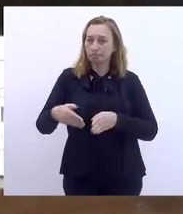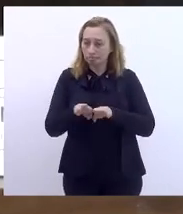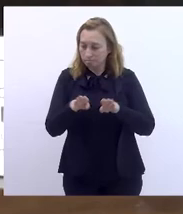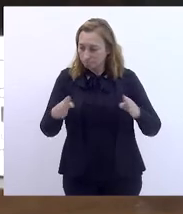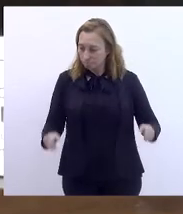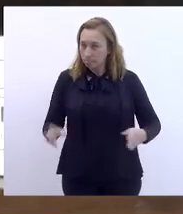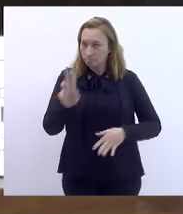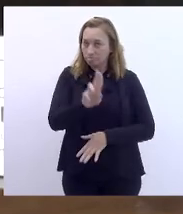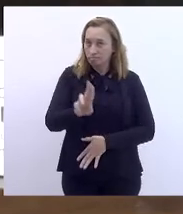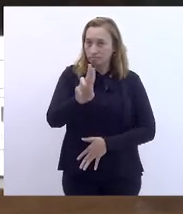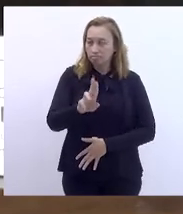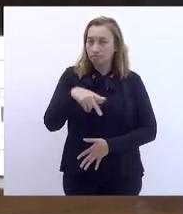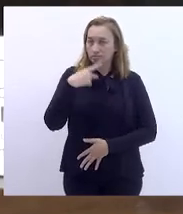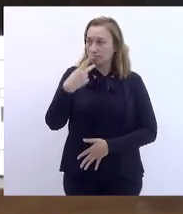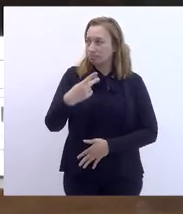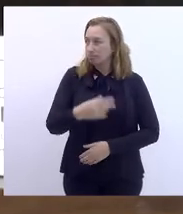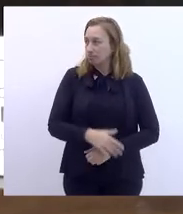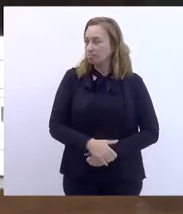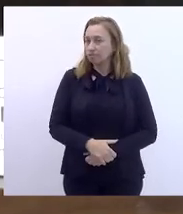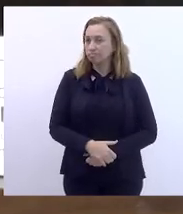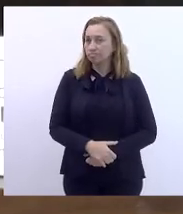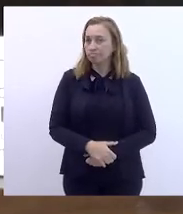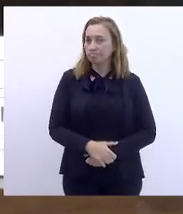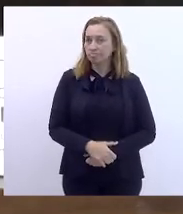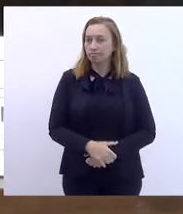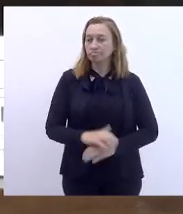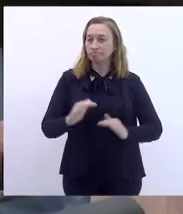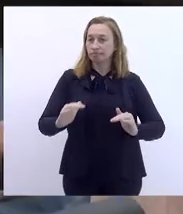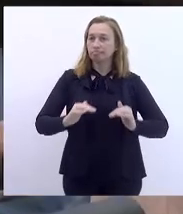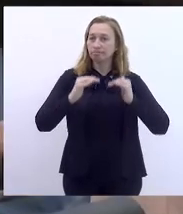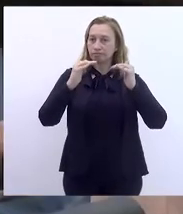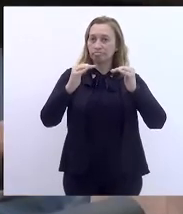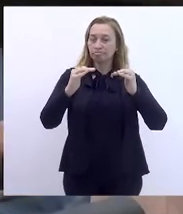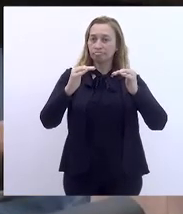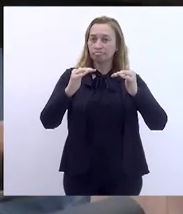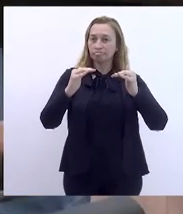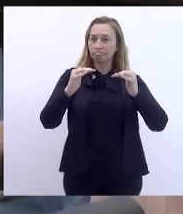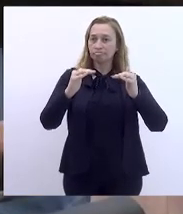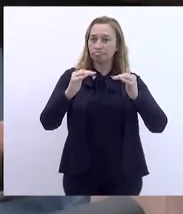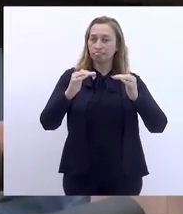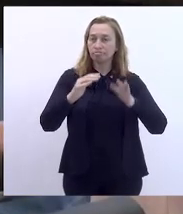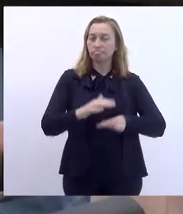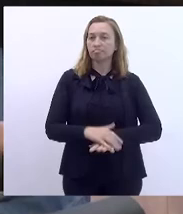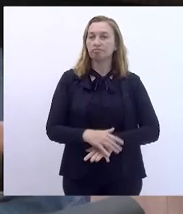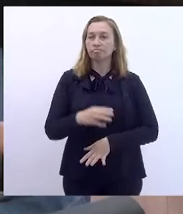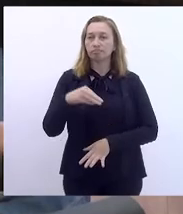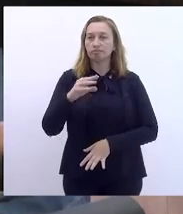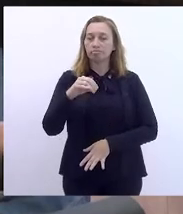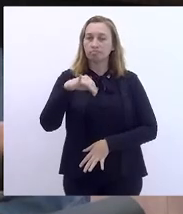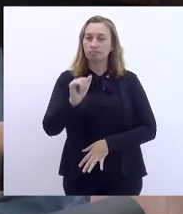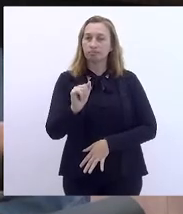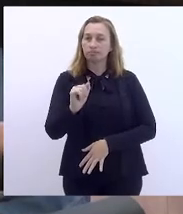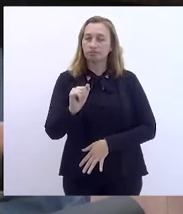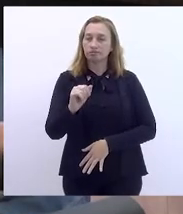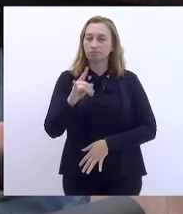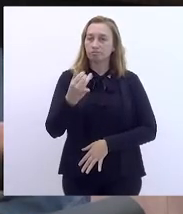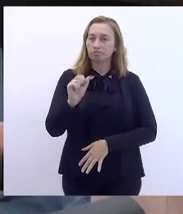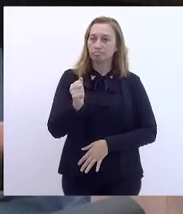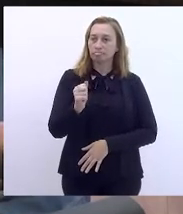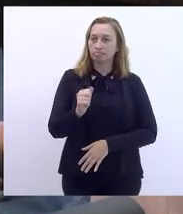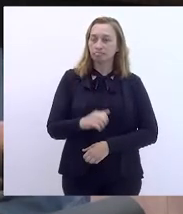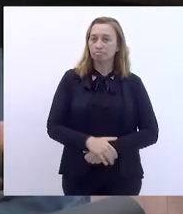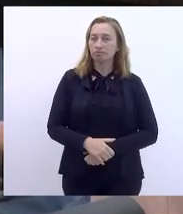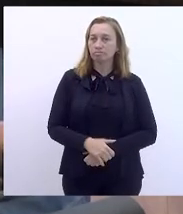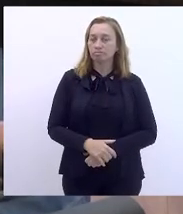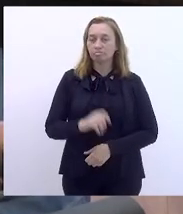mesa para fazer o uso da palavra Nossa excelentíssima suplente diferença Mônica Cunha pela